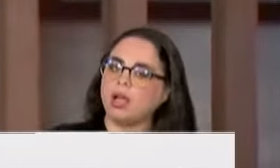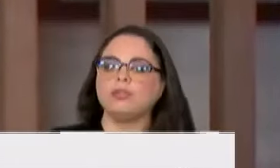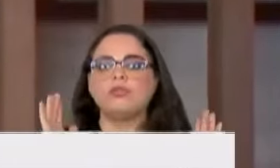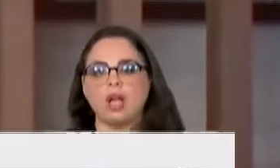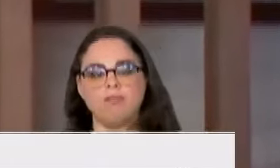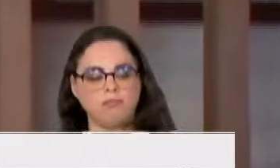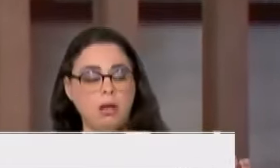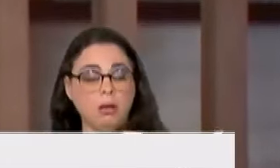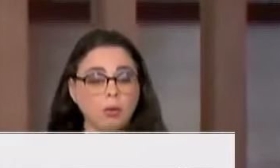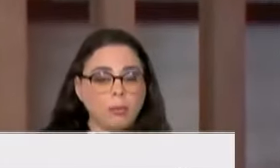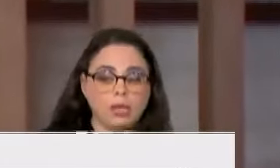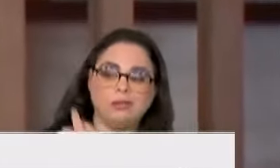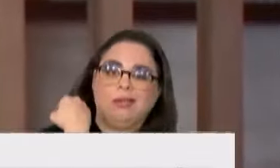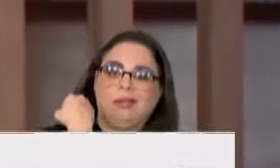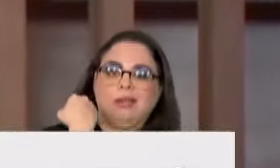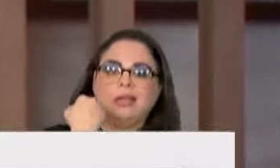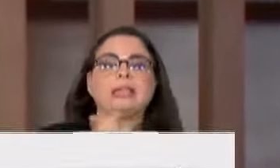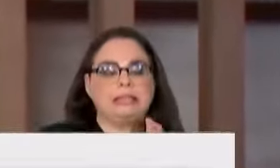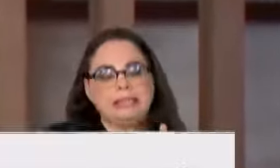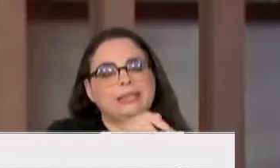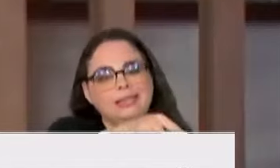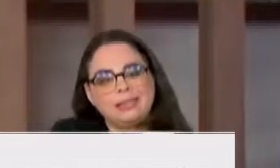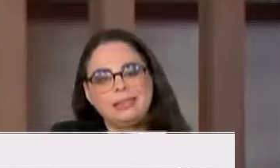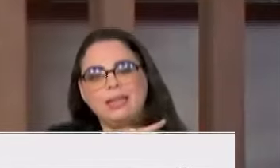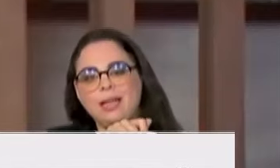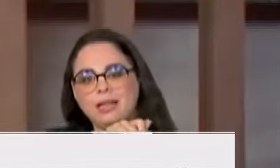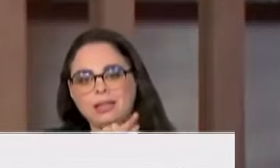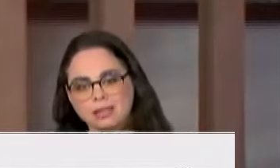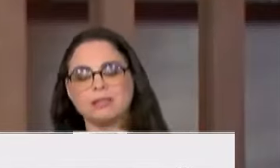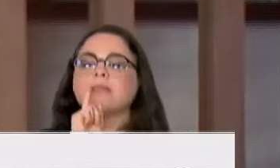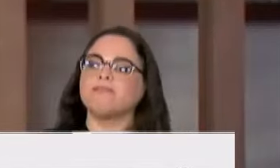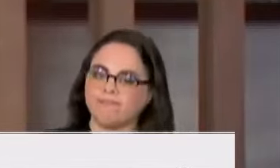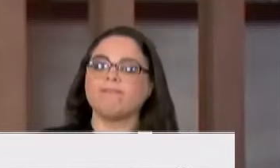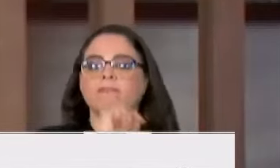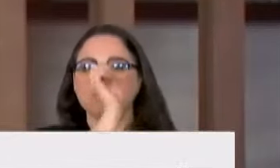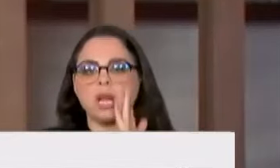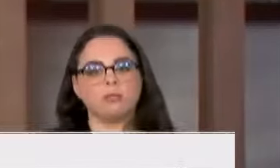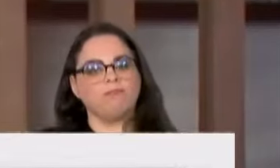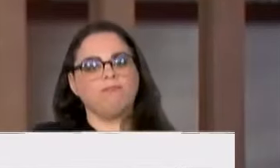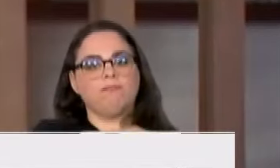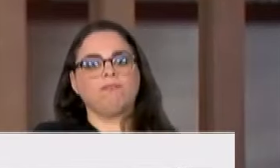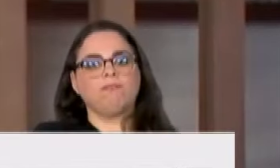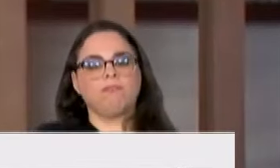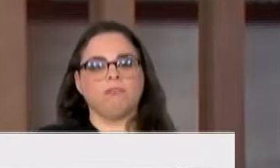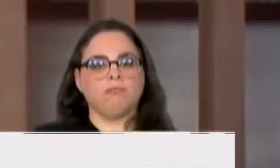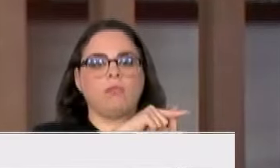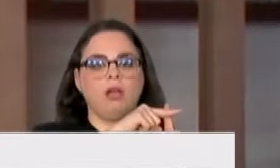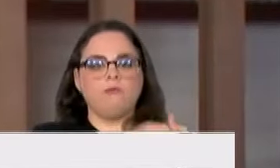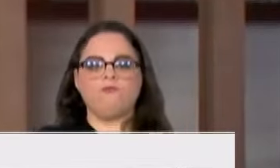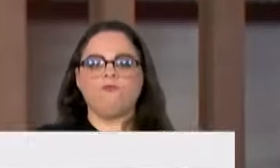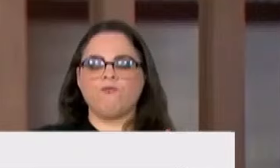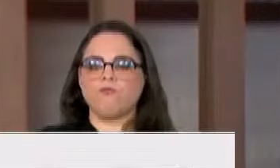todo o conflito, ainda em Gaza, o Brasil teve uma posição muito positiva e muito